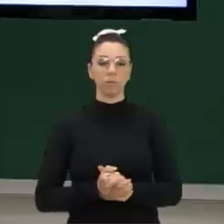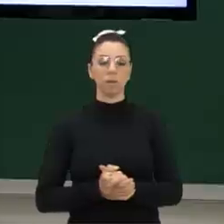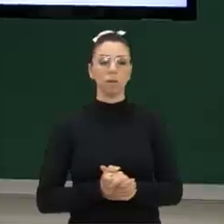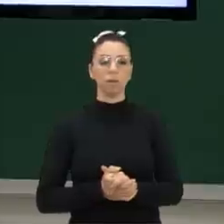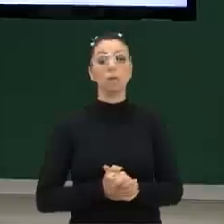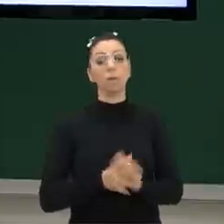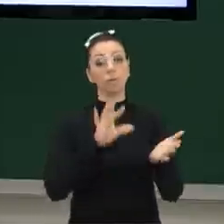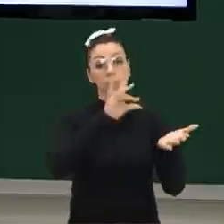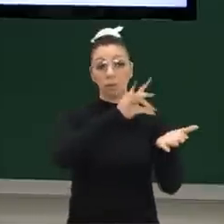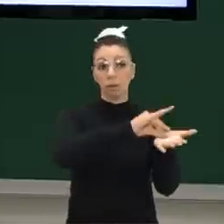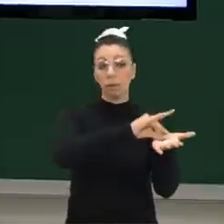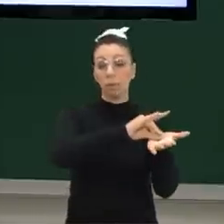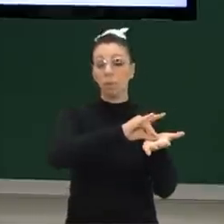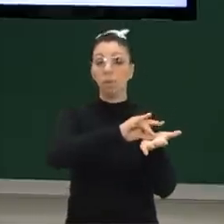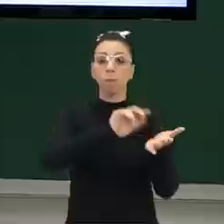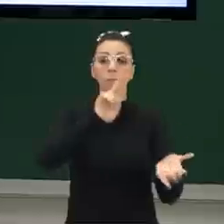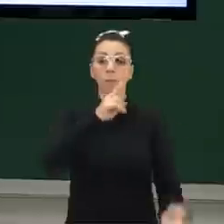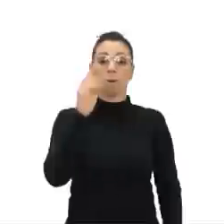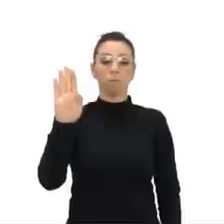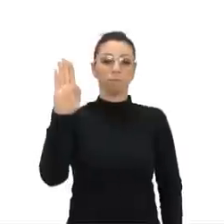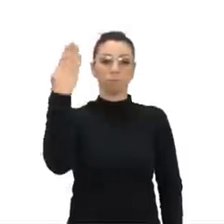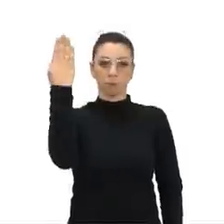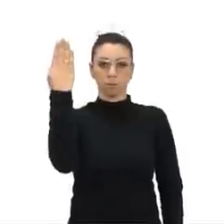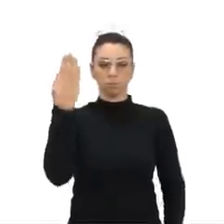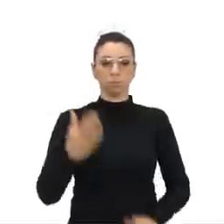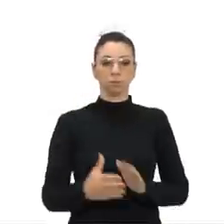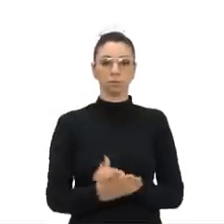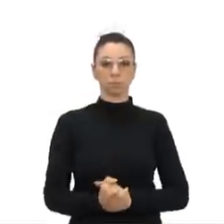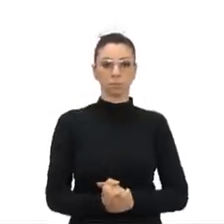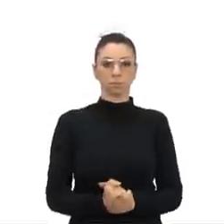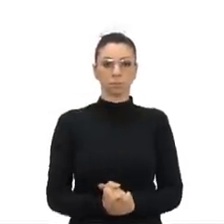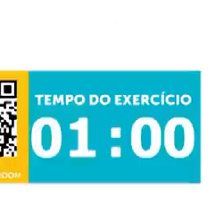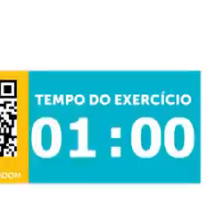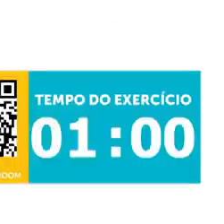chairs. There is a cook.